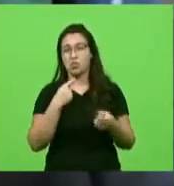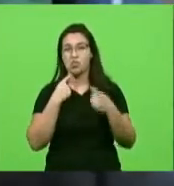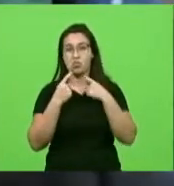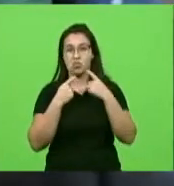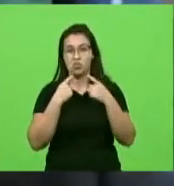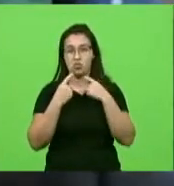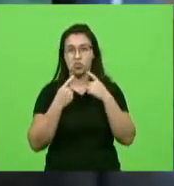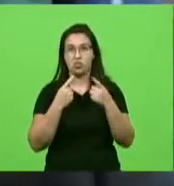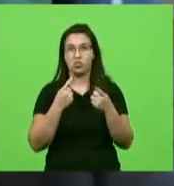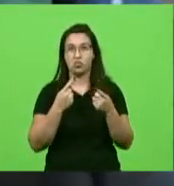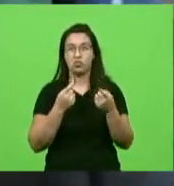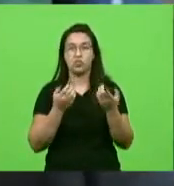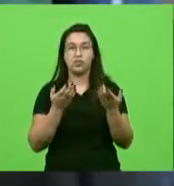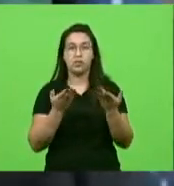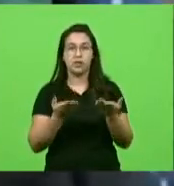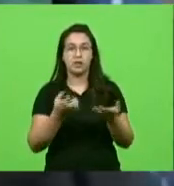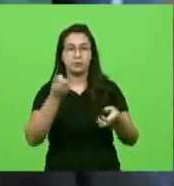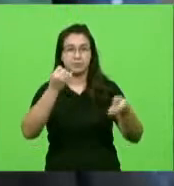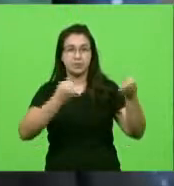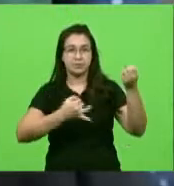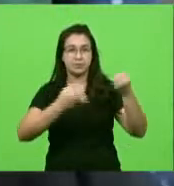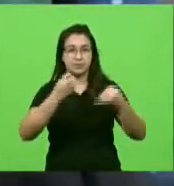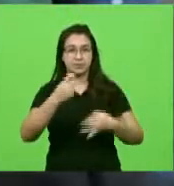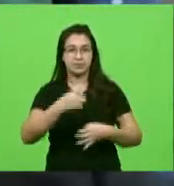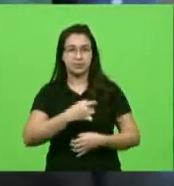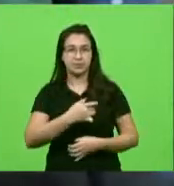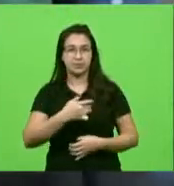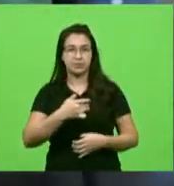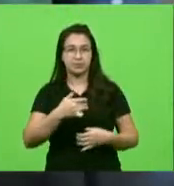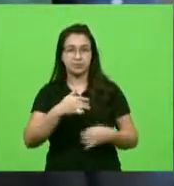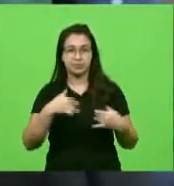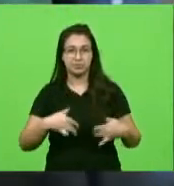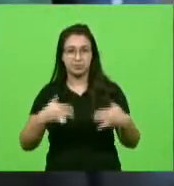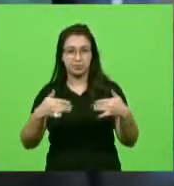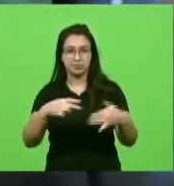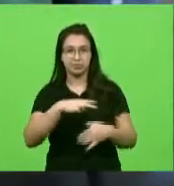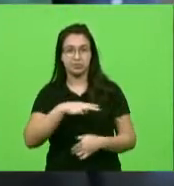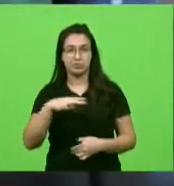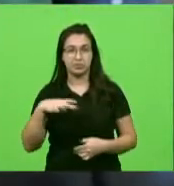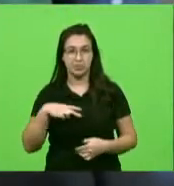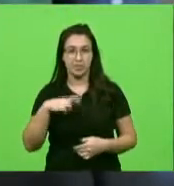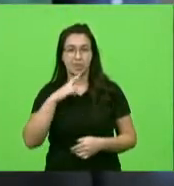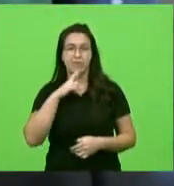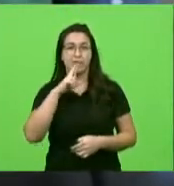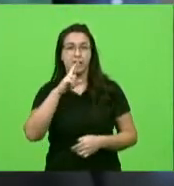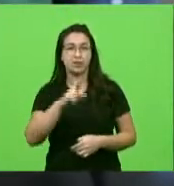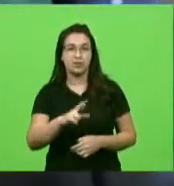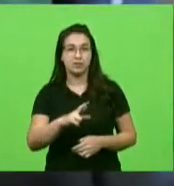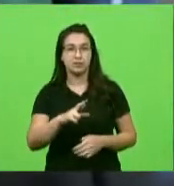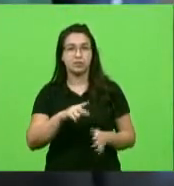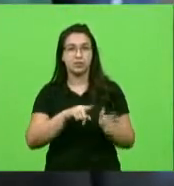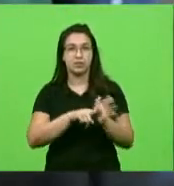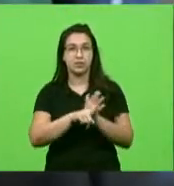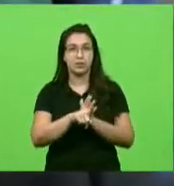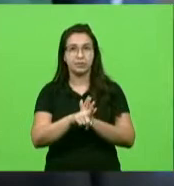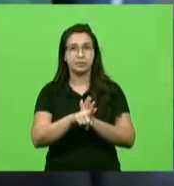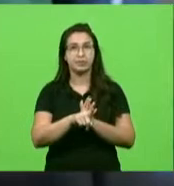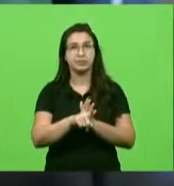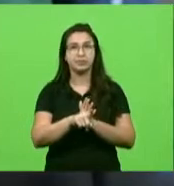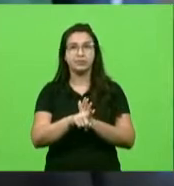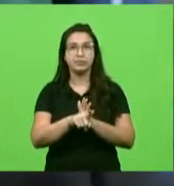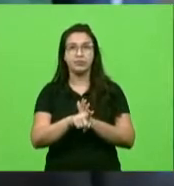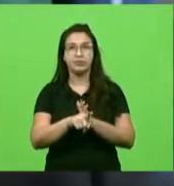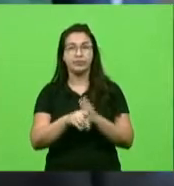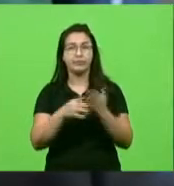elucidadas no depoimento prestado ao Ministério Público de Santa Catarina, em que respondo à pergunta formulada pelo pelo